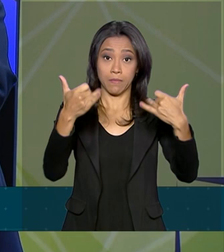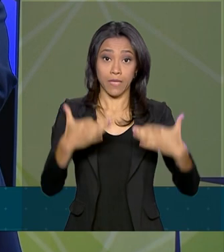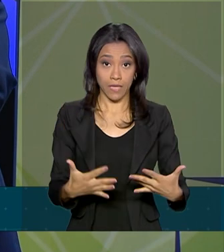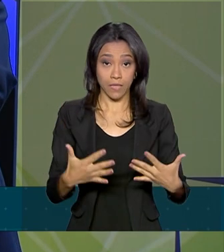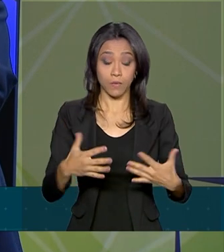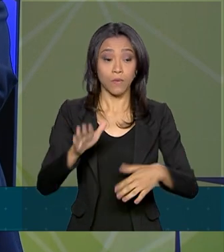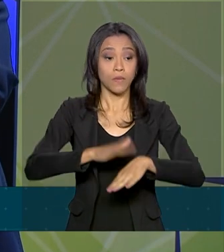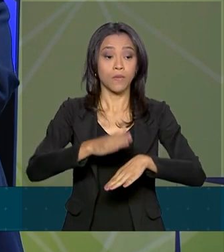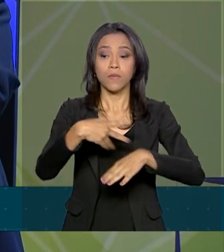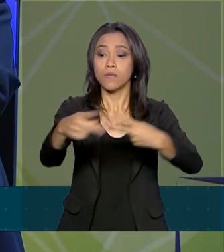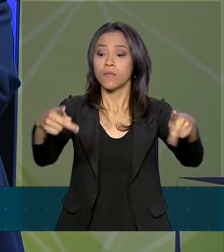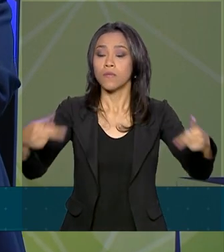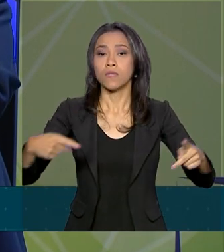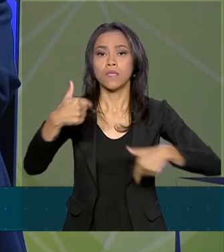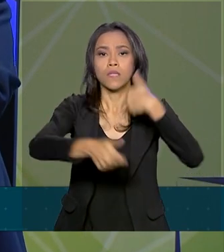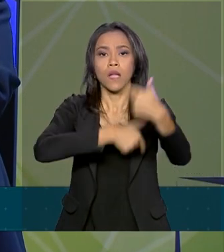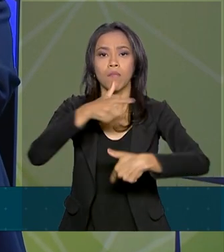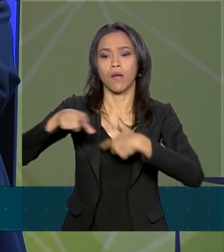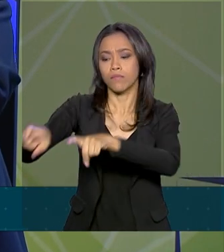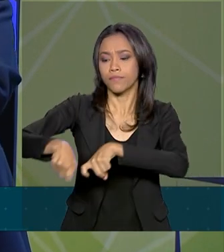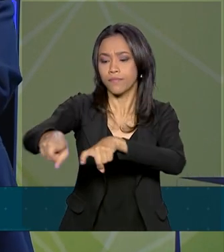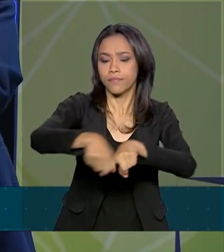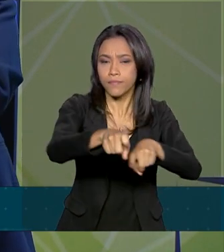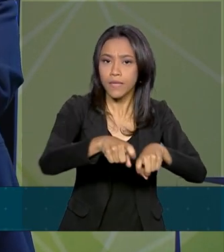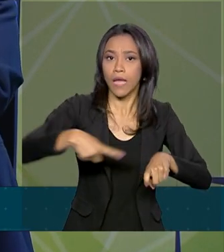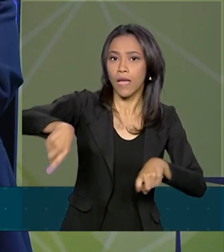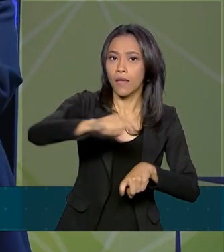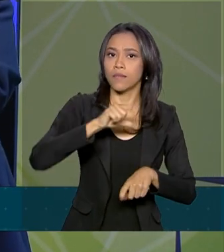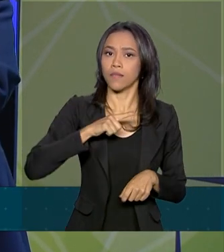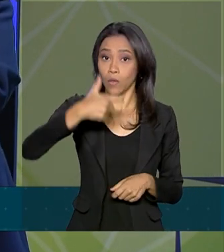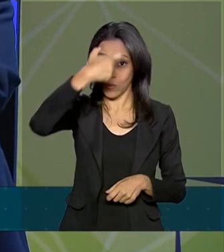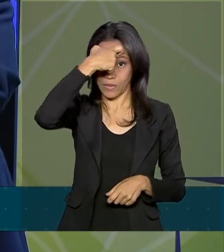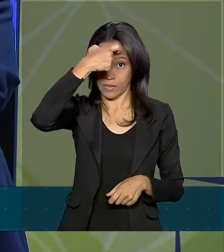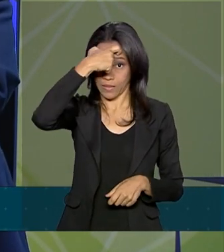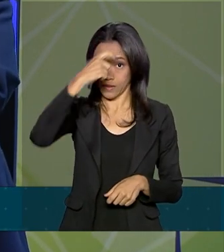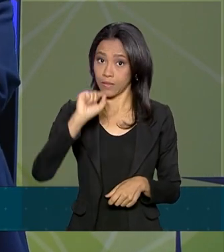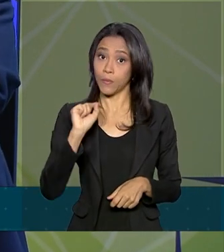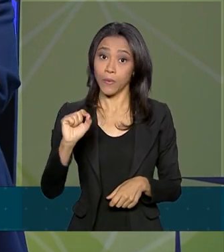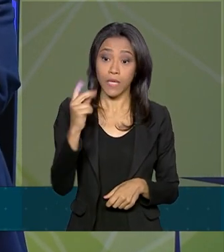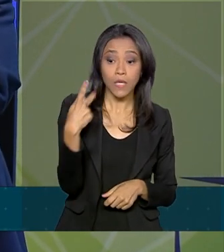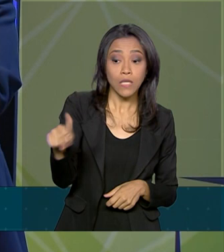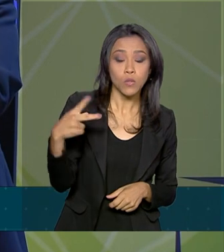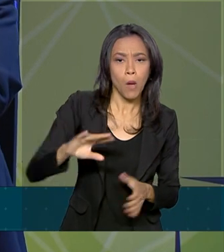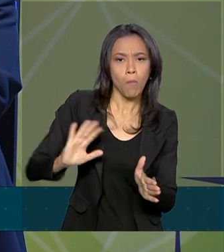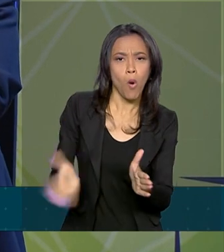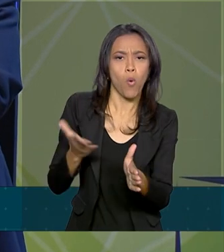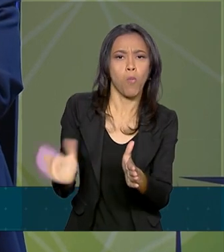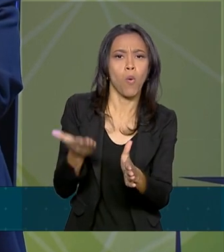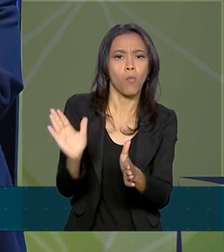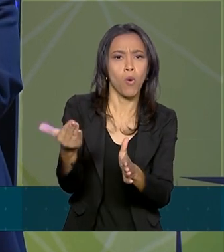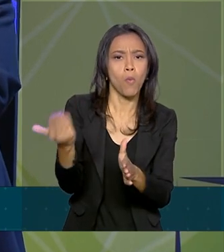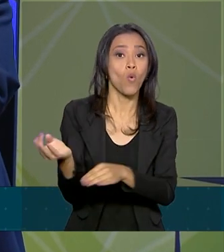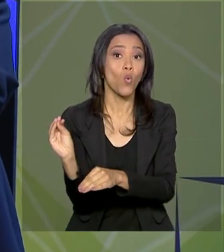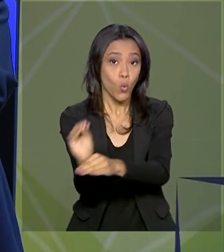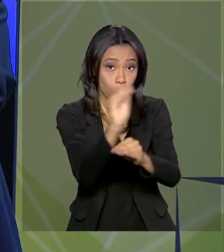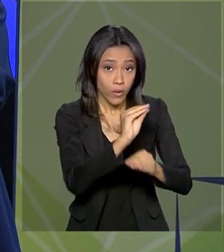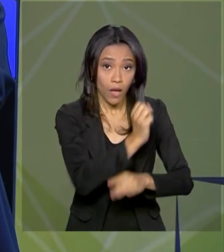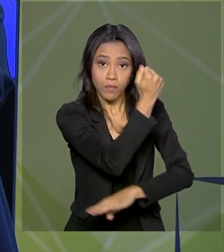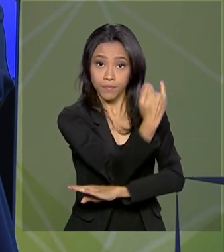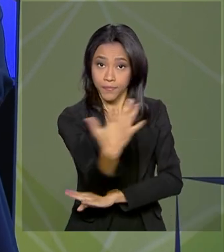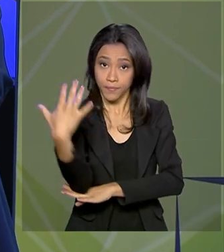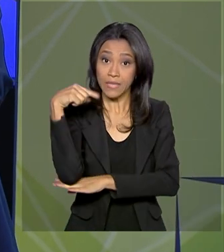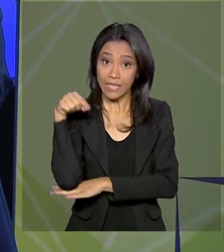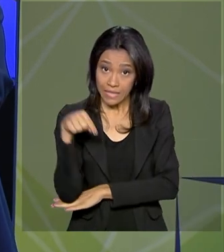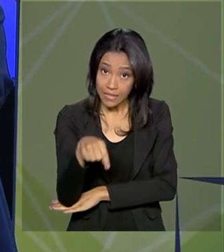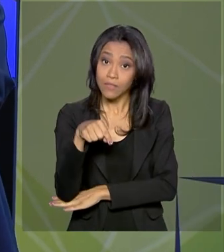rurais estão cientes de que a sustentabilidade da sua produção afeta a aceitação dos